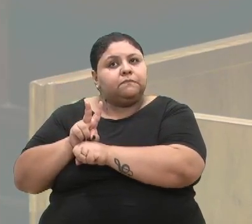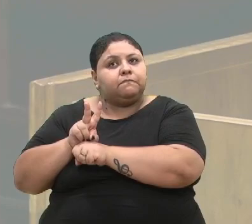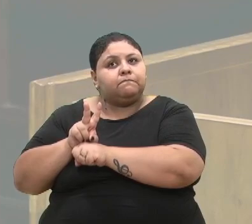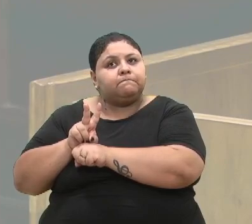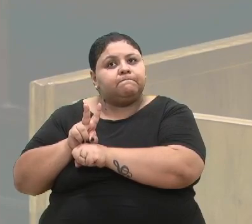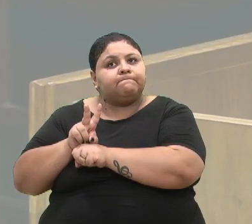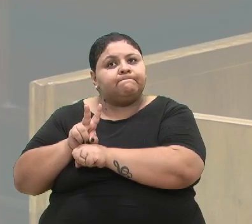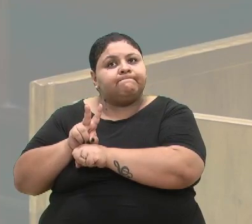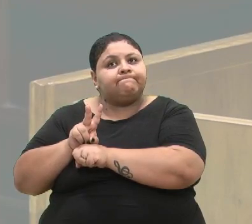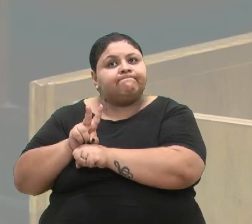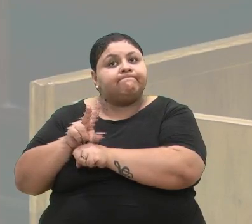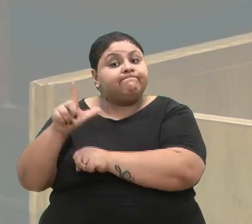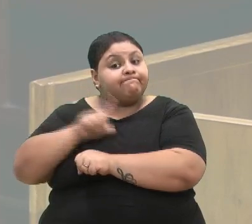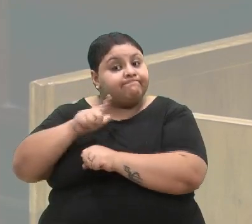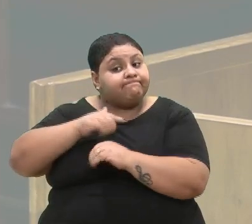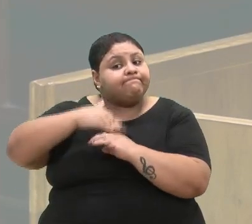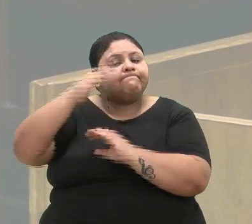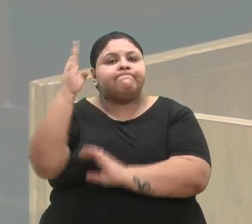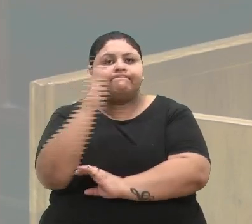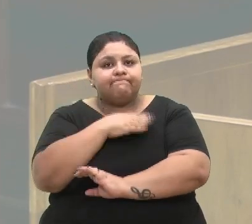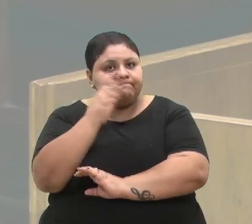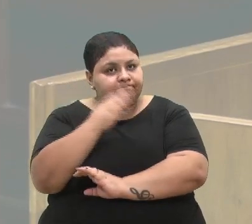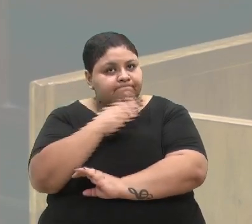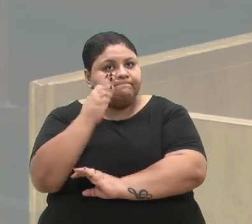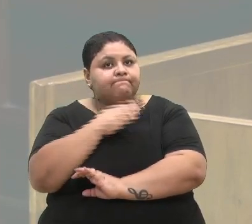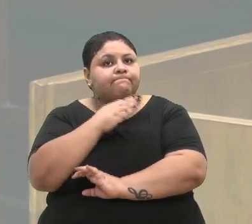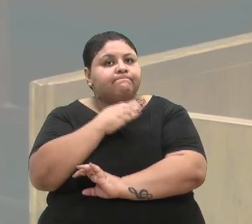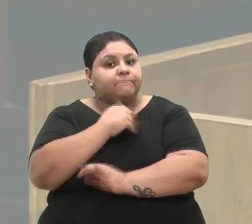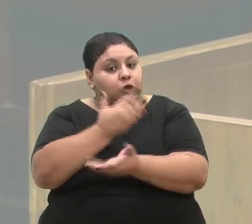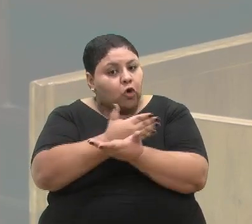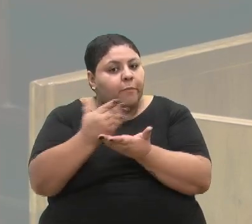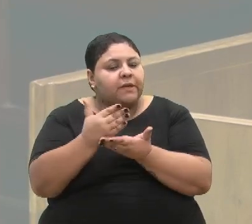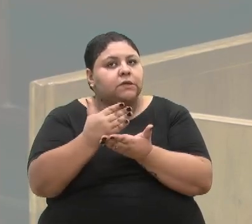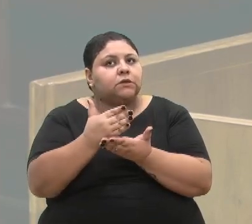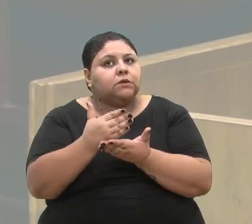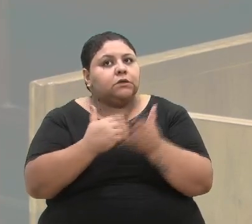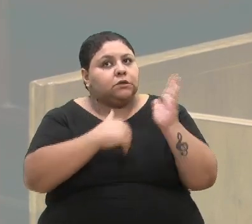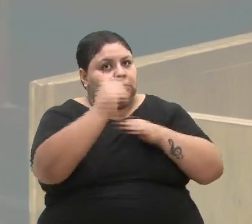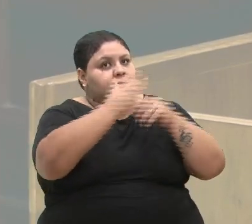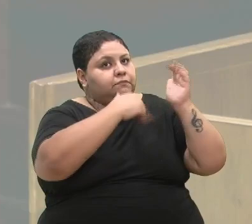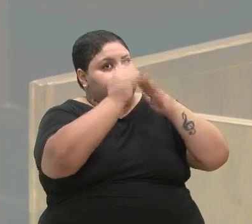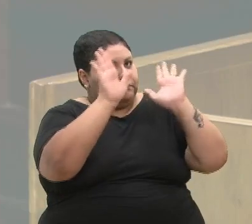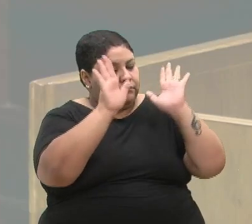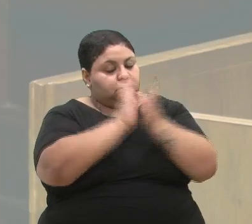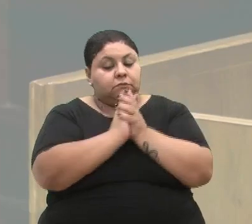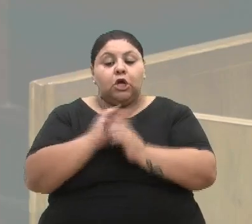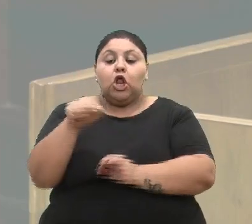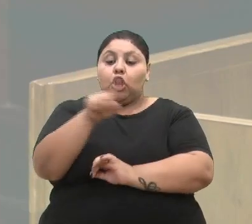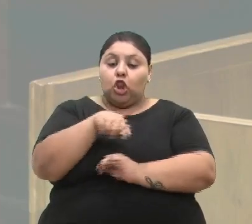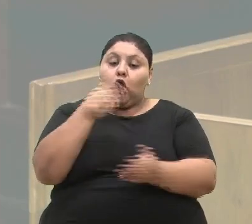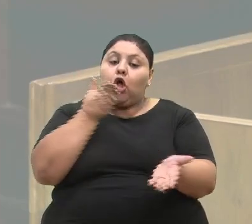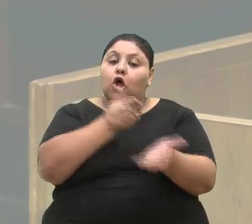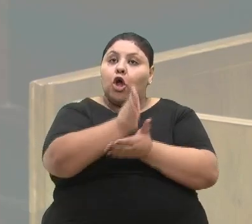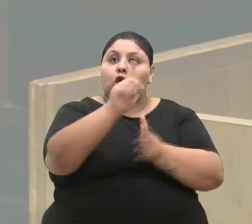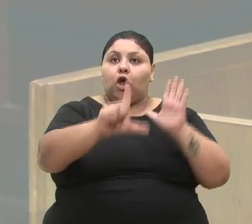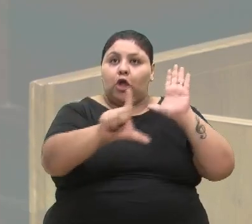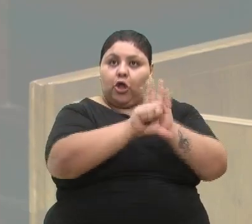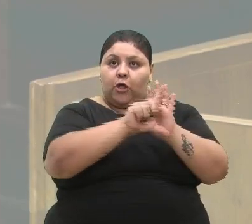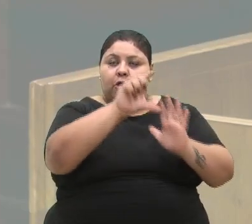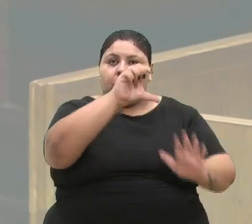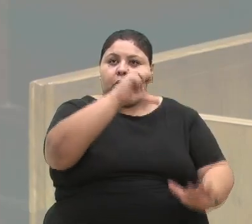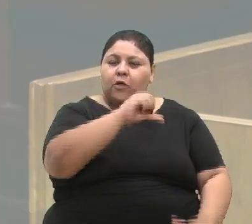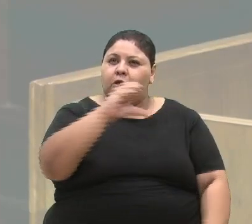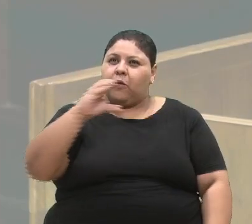mais agilidade e ser colocado em prática. Nós aprovamos aqui a Lei